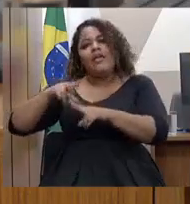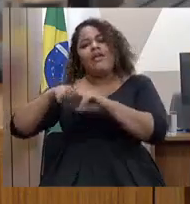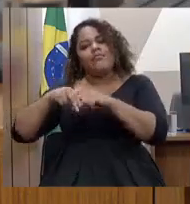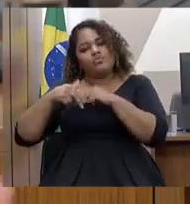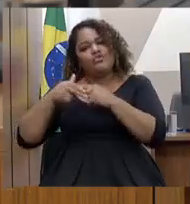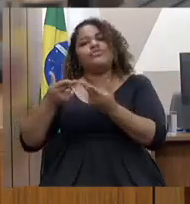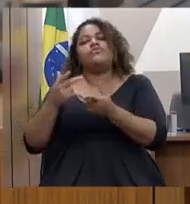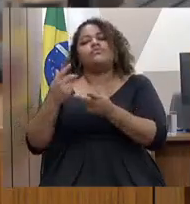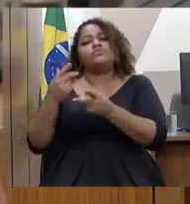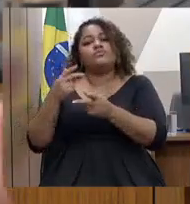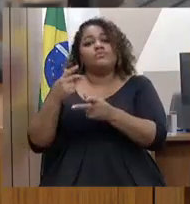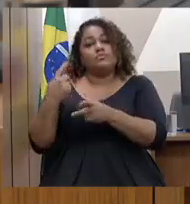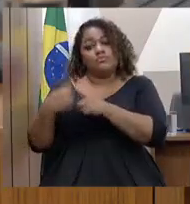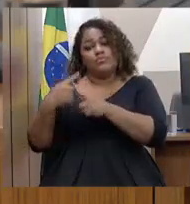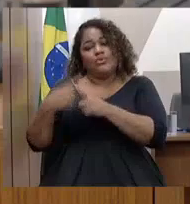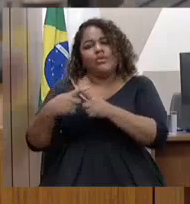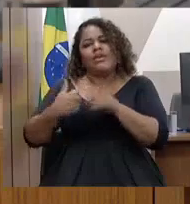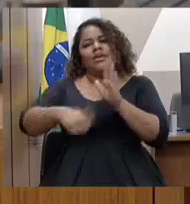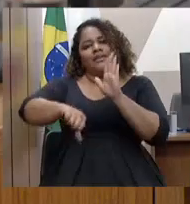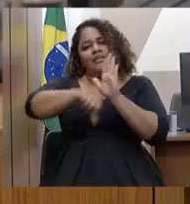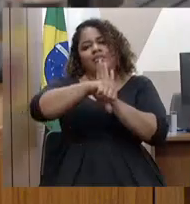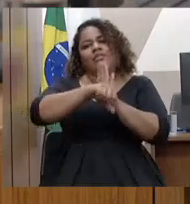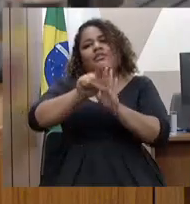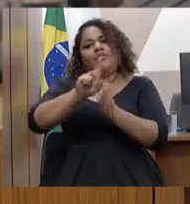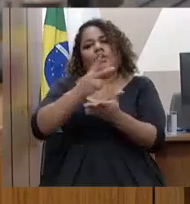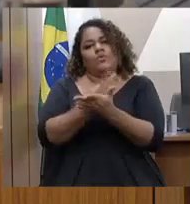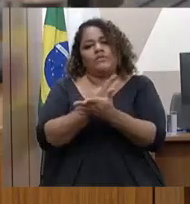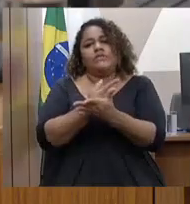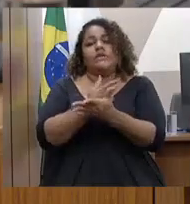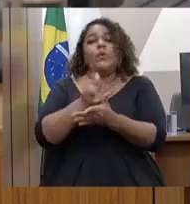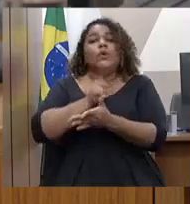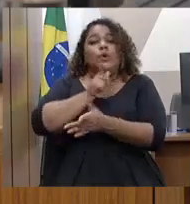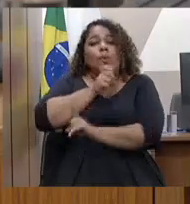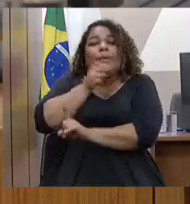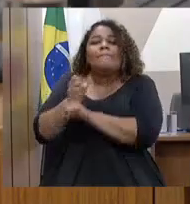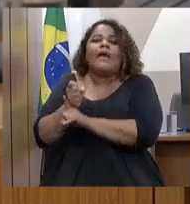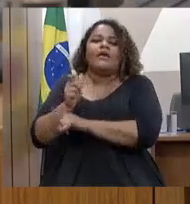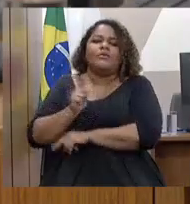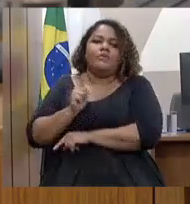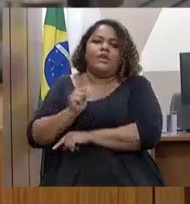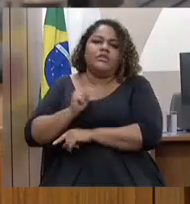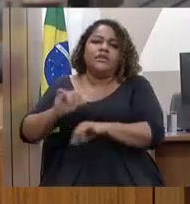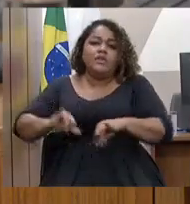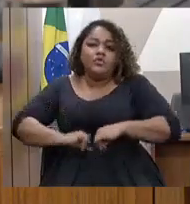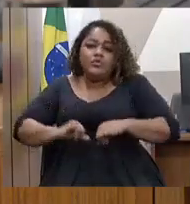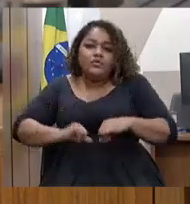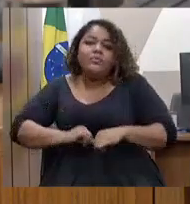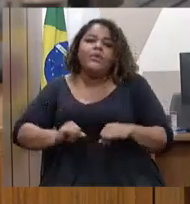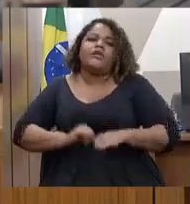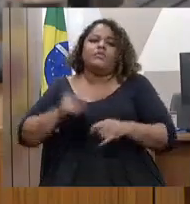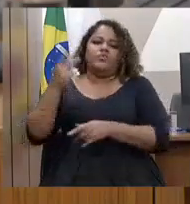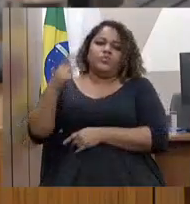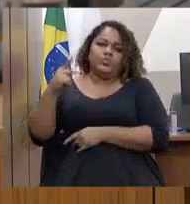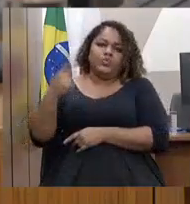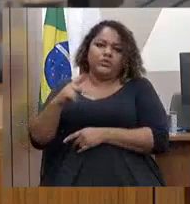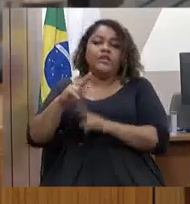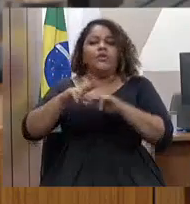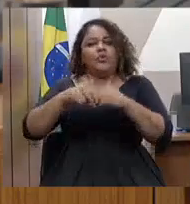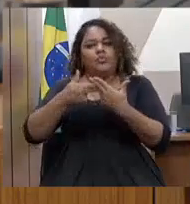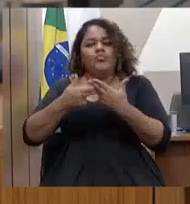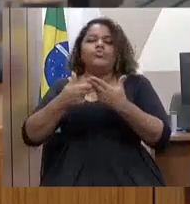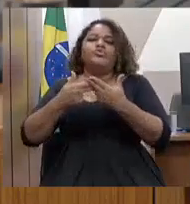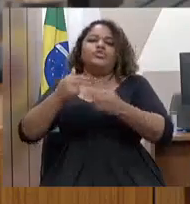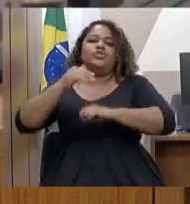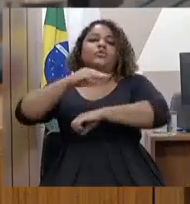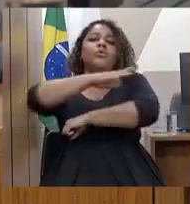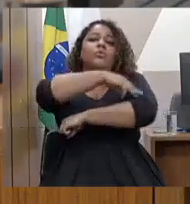do crime que se cometeu do impacto do sofrimento daquelas pessoas ali nós precisamos discutir isso fazer um